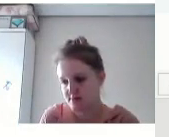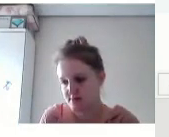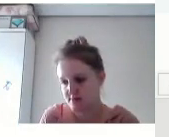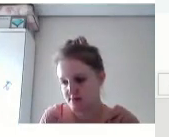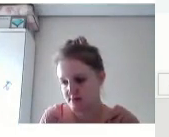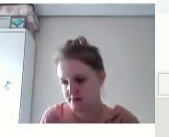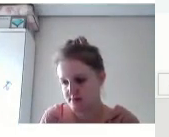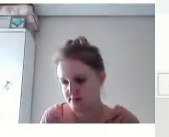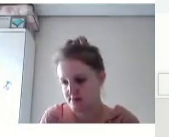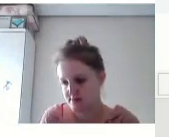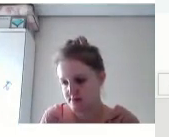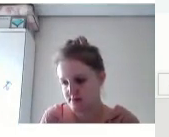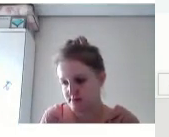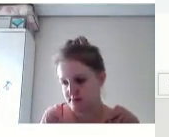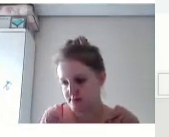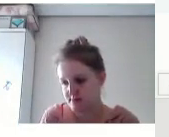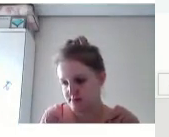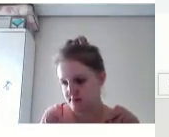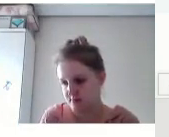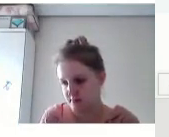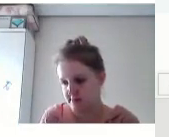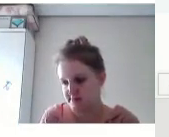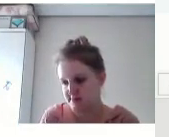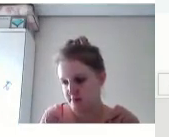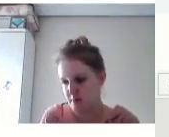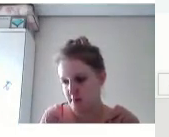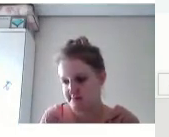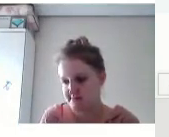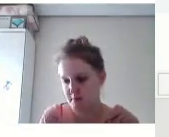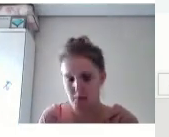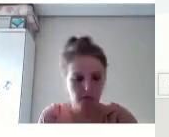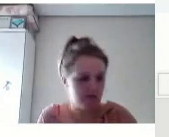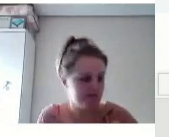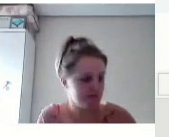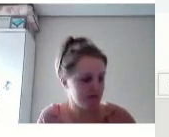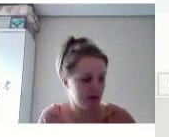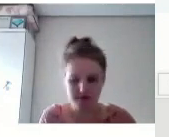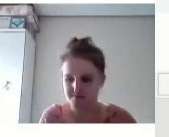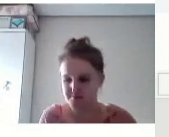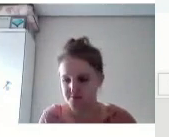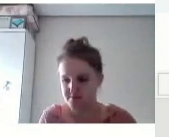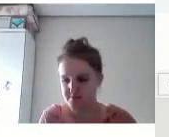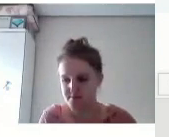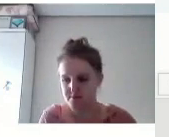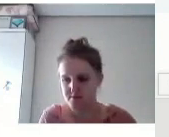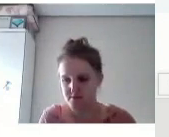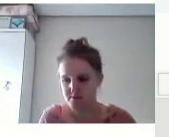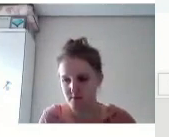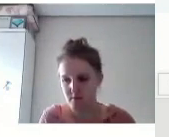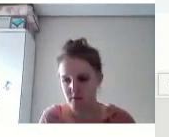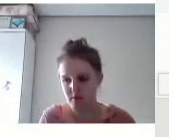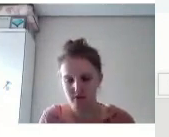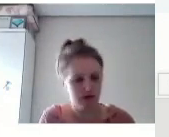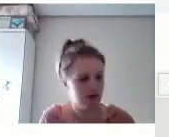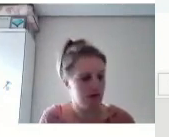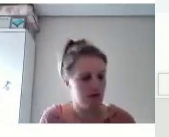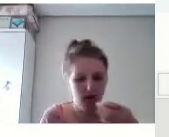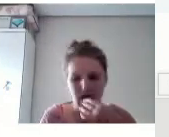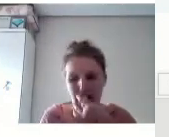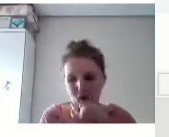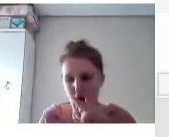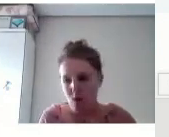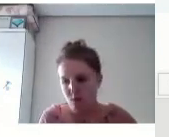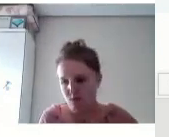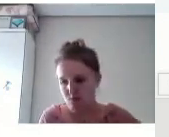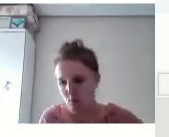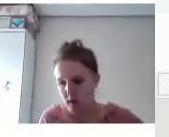ao momento, e a evolução temporal, né, a evolução temporal do momento é dada em termos do